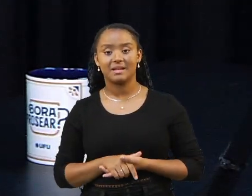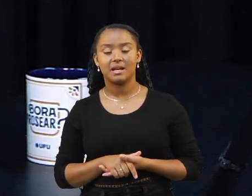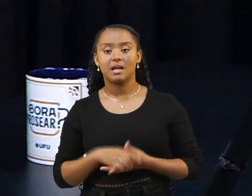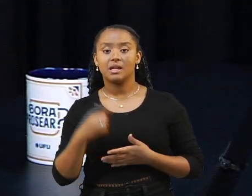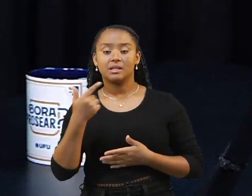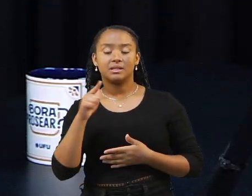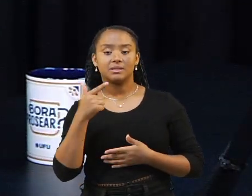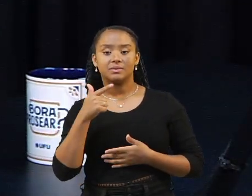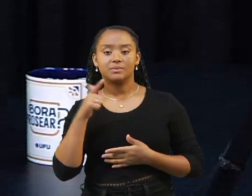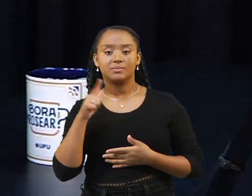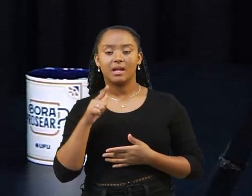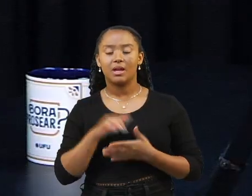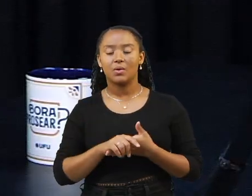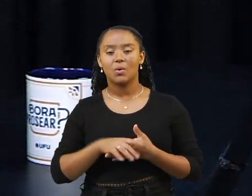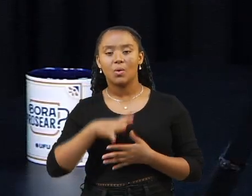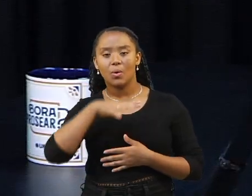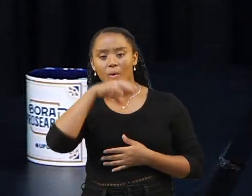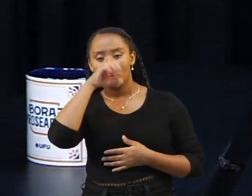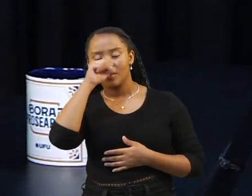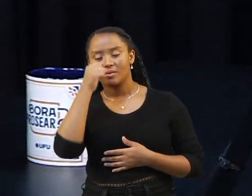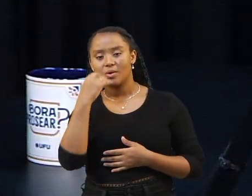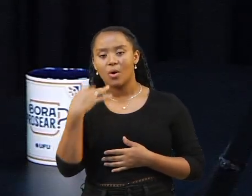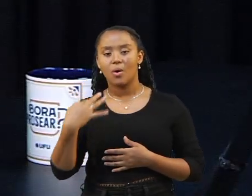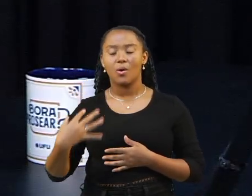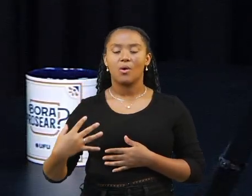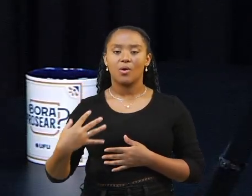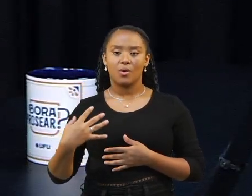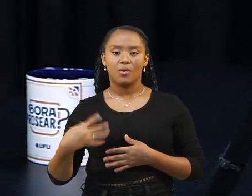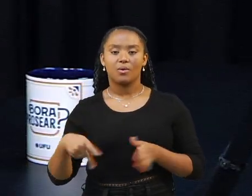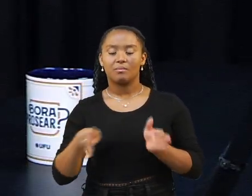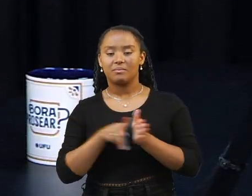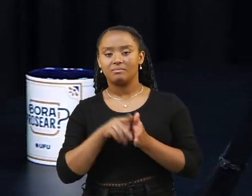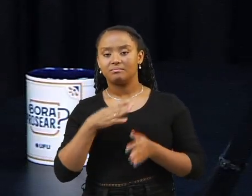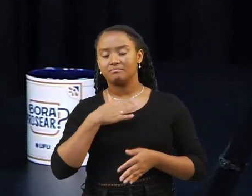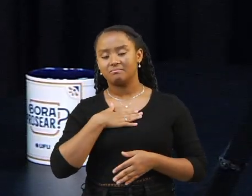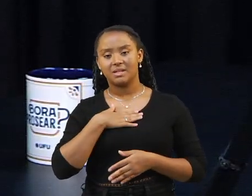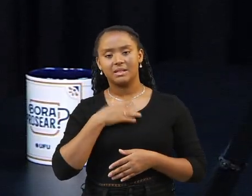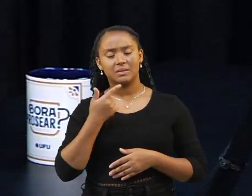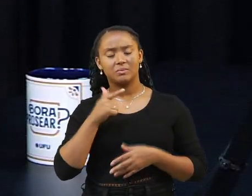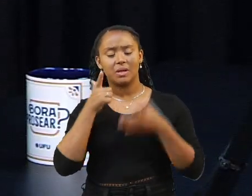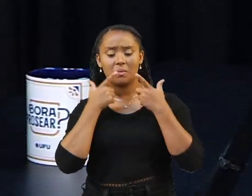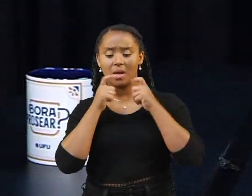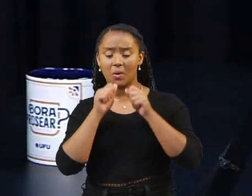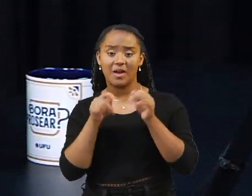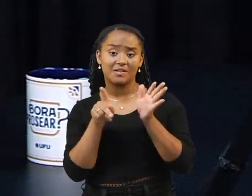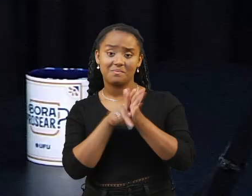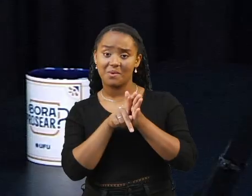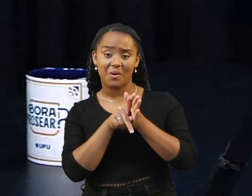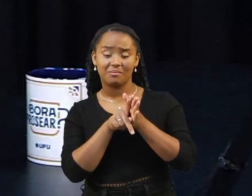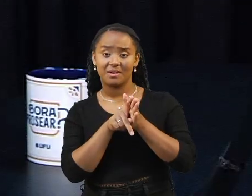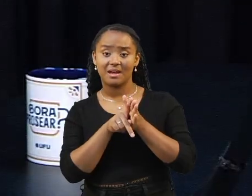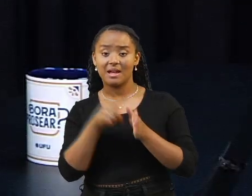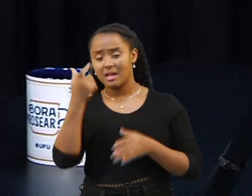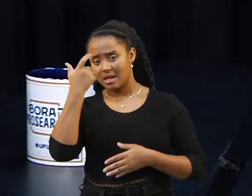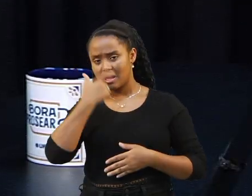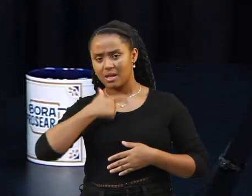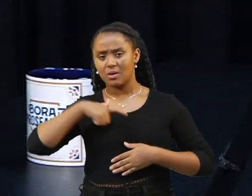desculpa. Não tenho forma, cor ou cheiro definidos. Não tenho linguagem própria